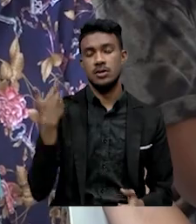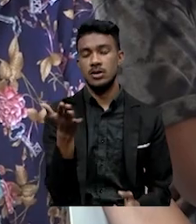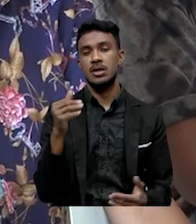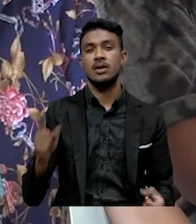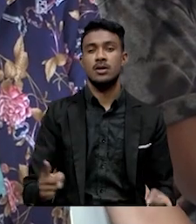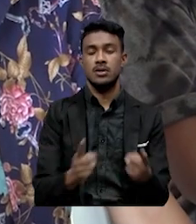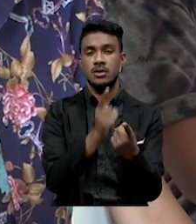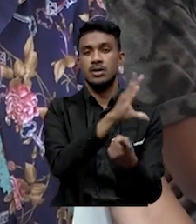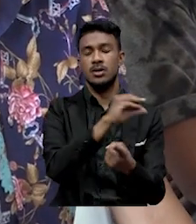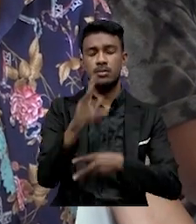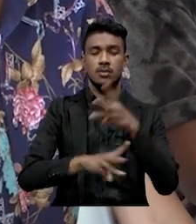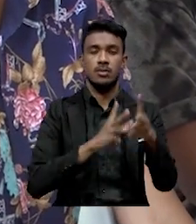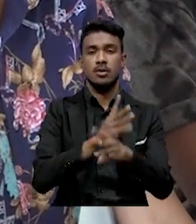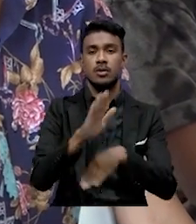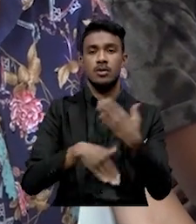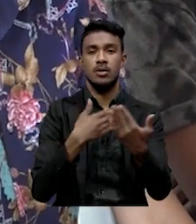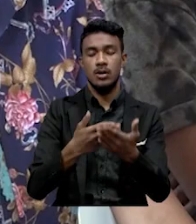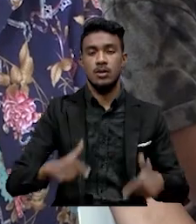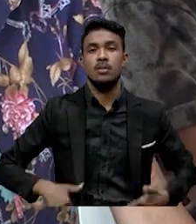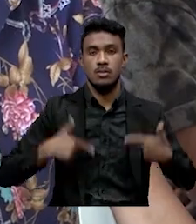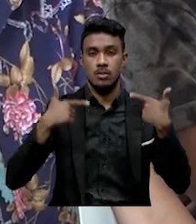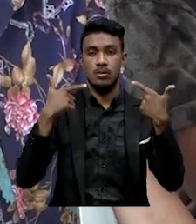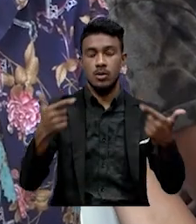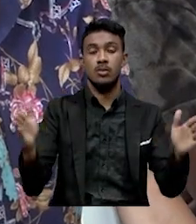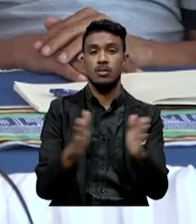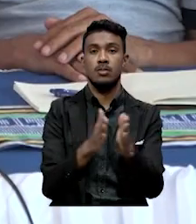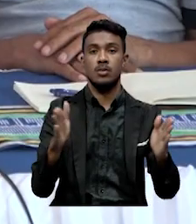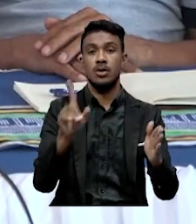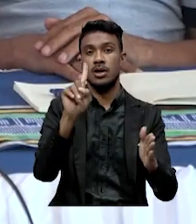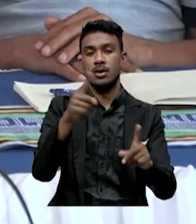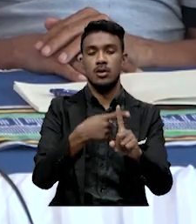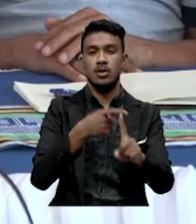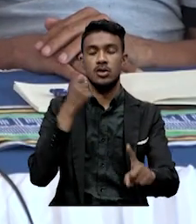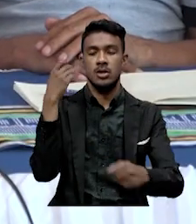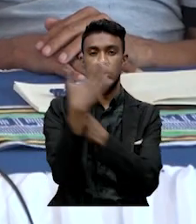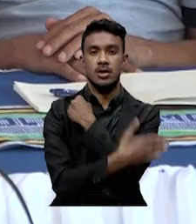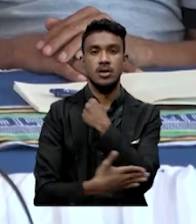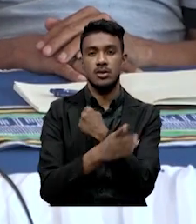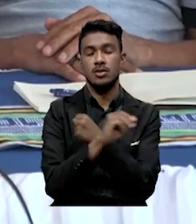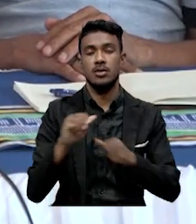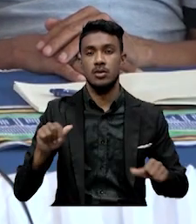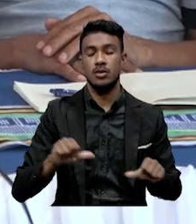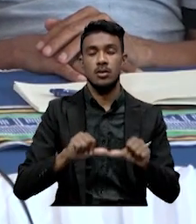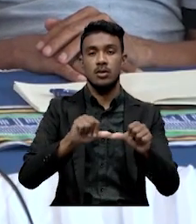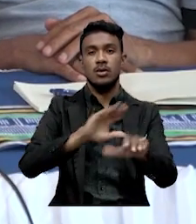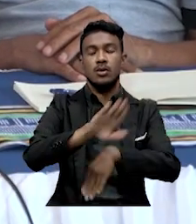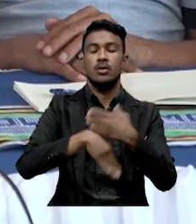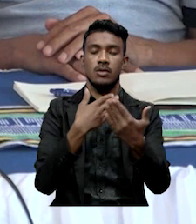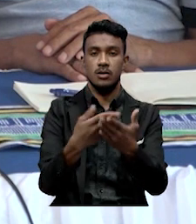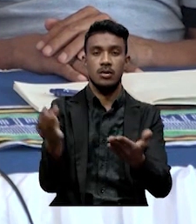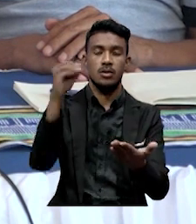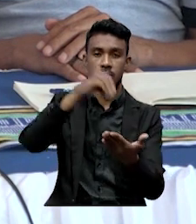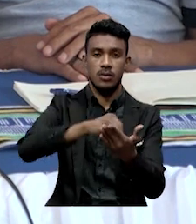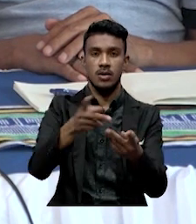ia nivel mundial, nudar jornada pregrinasang bot ida, husi sidade nasang no kontinente hotu, ho dibato ia